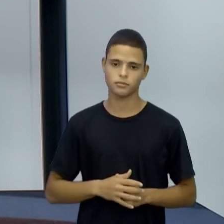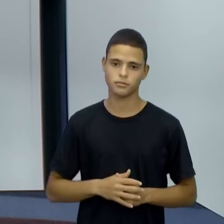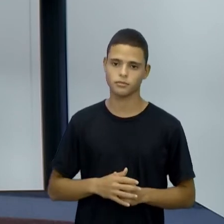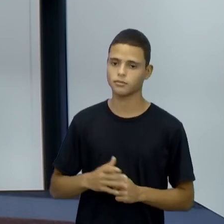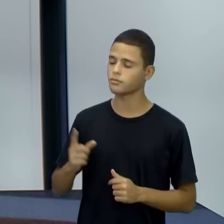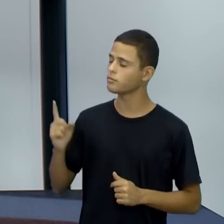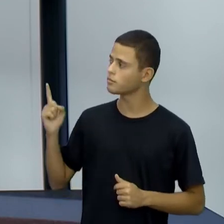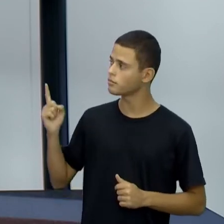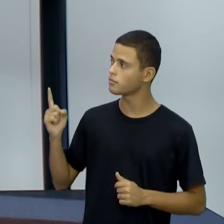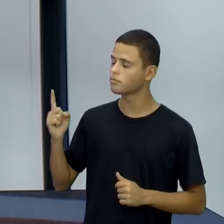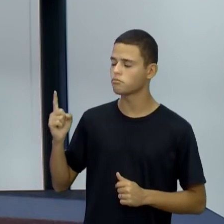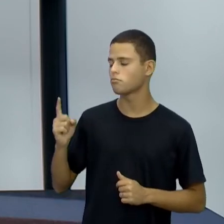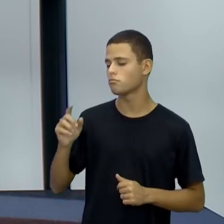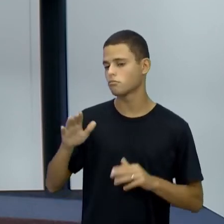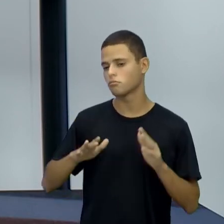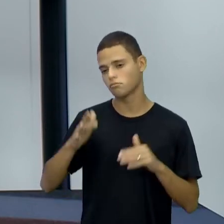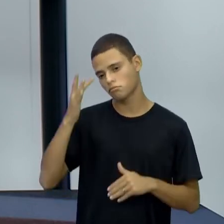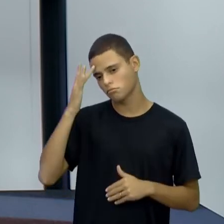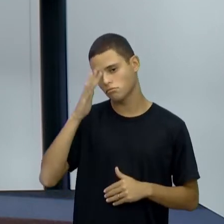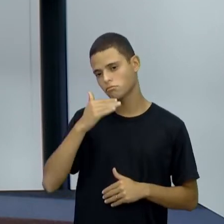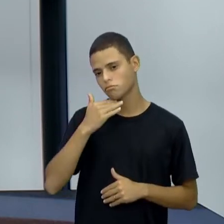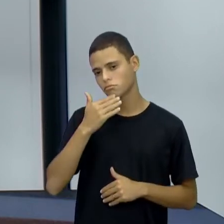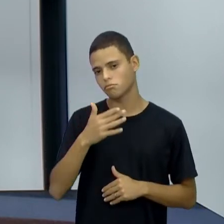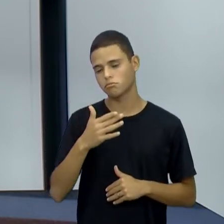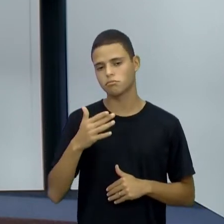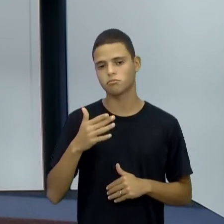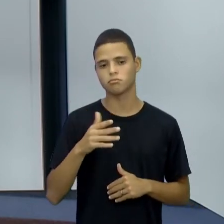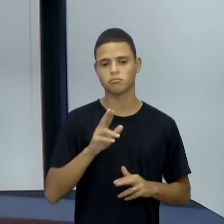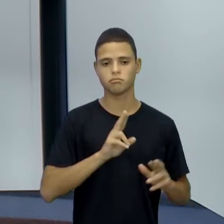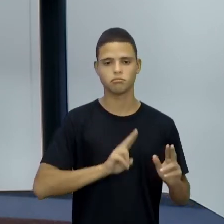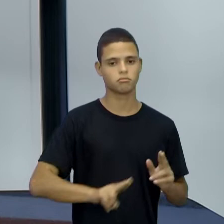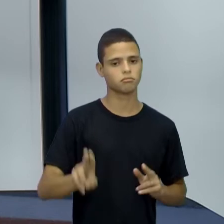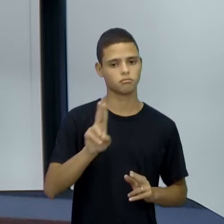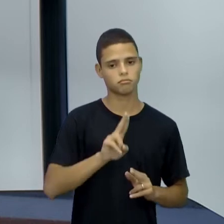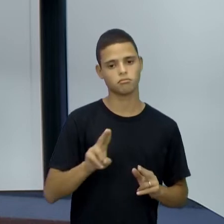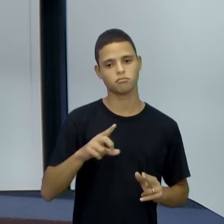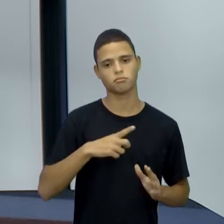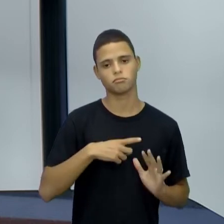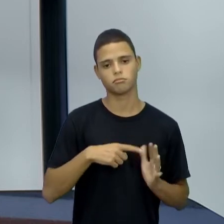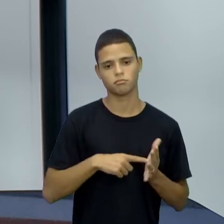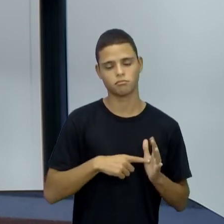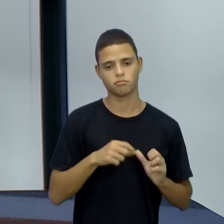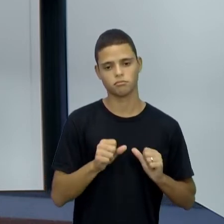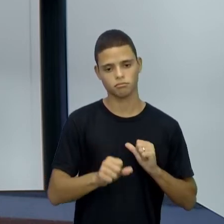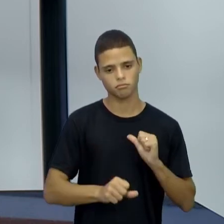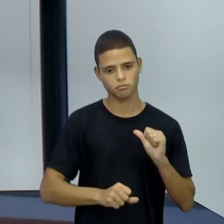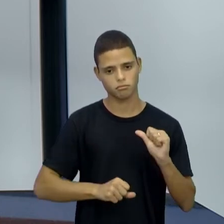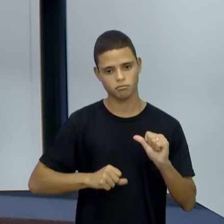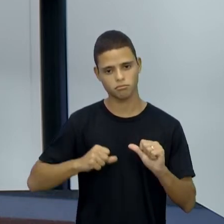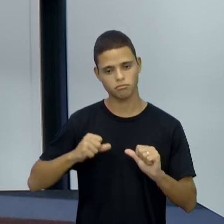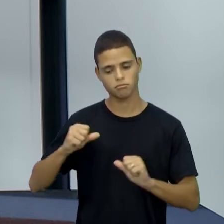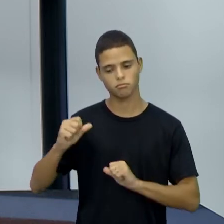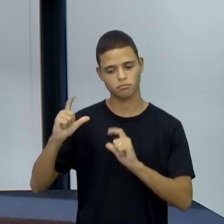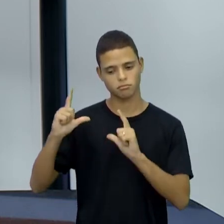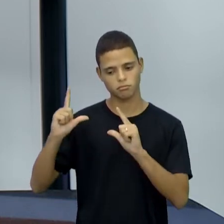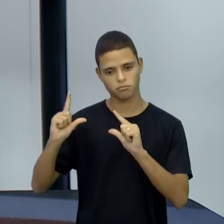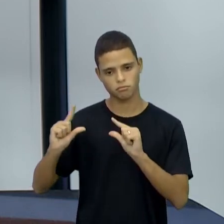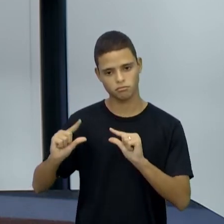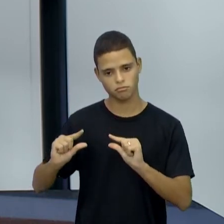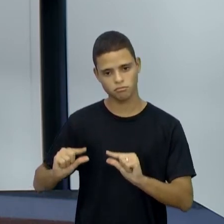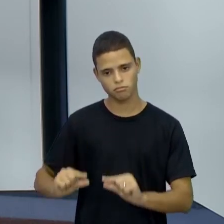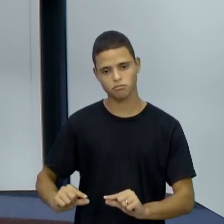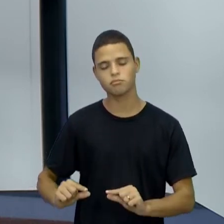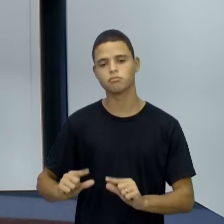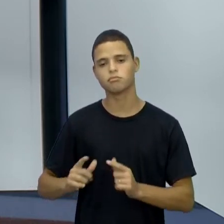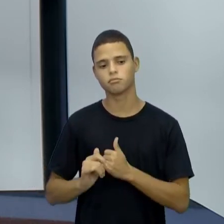aqui, não seria possível de você ligar aparelho. Então, passa por um transformador, esse transformador reduz um pouco essa